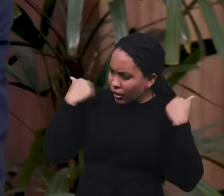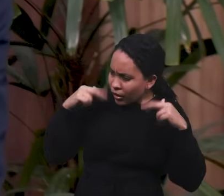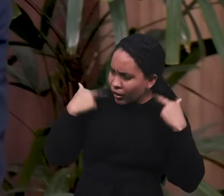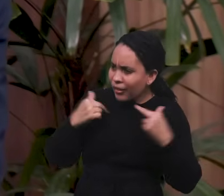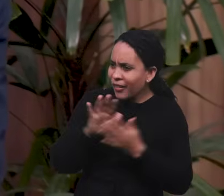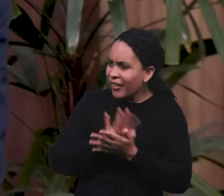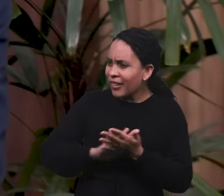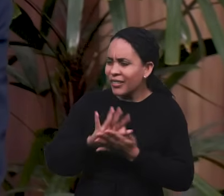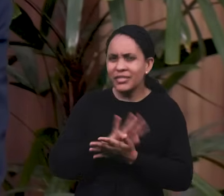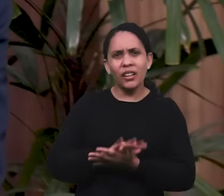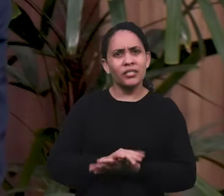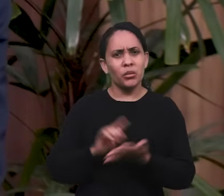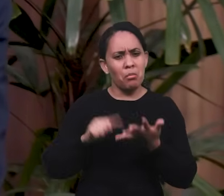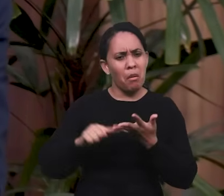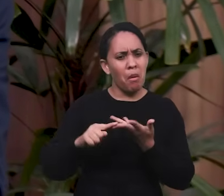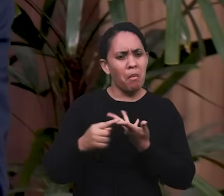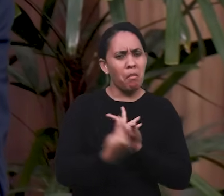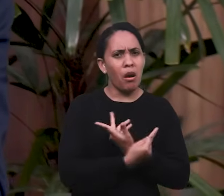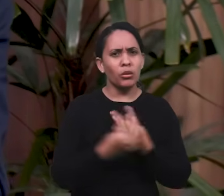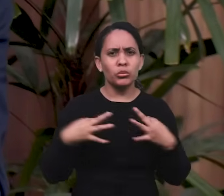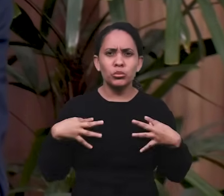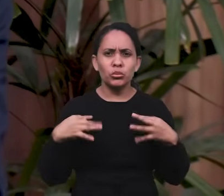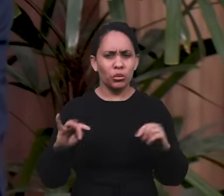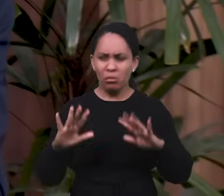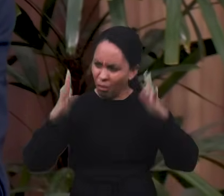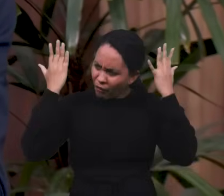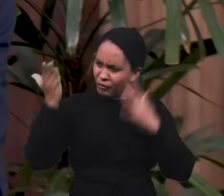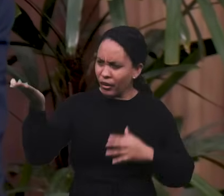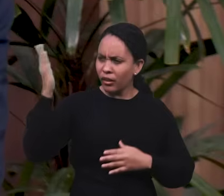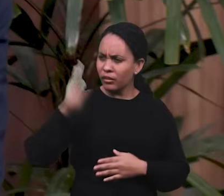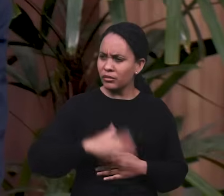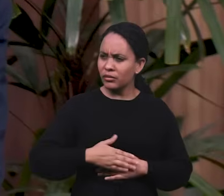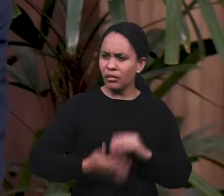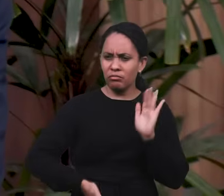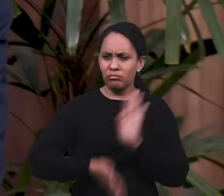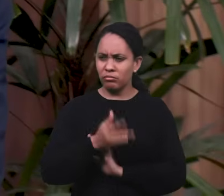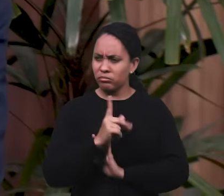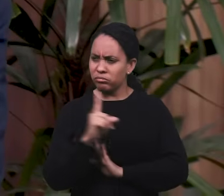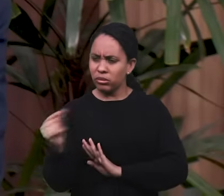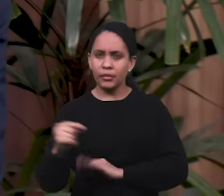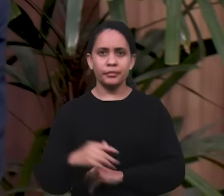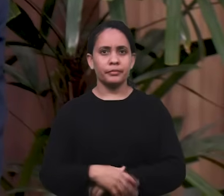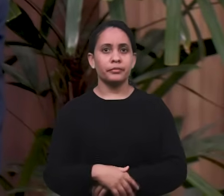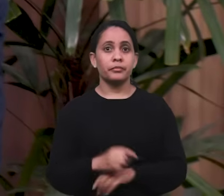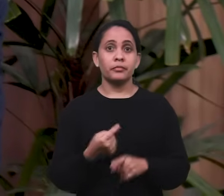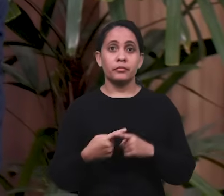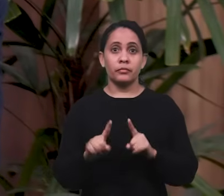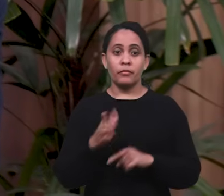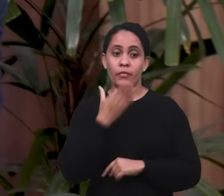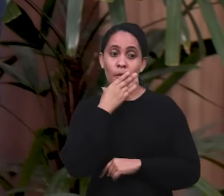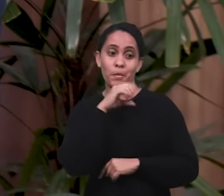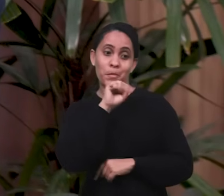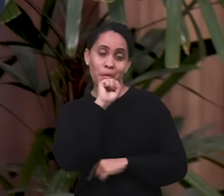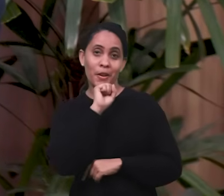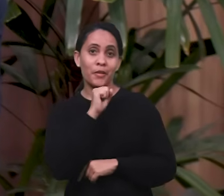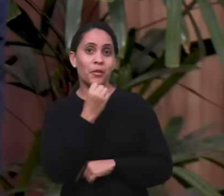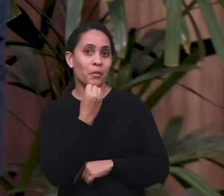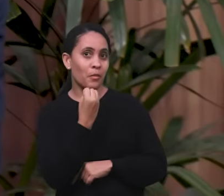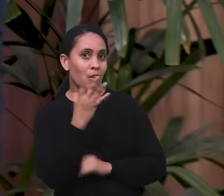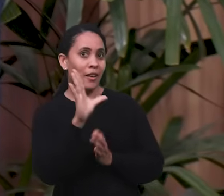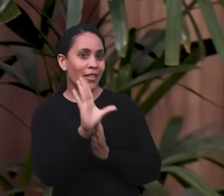um bezerro. E ele fez tudo que fez, está fazendo uma festa para ele. Então, acho que aquele pai, ele